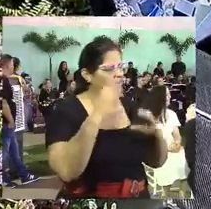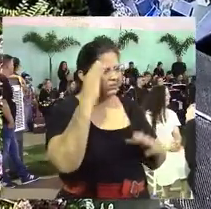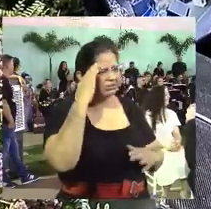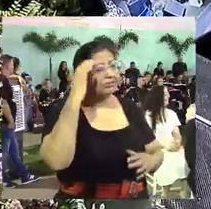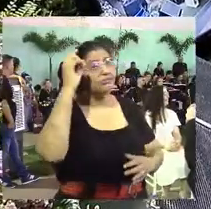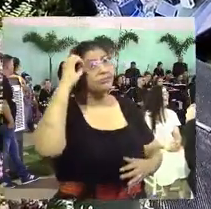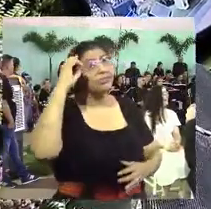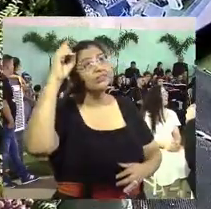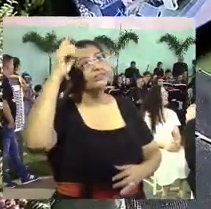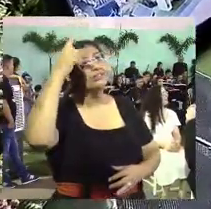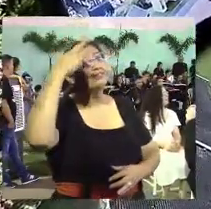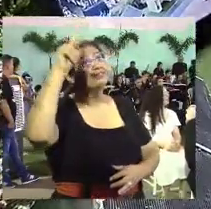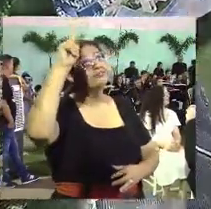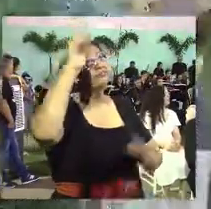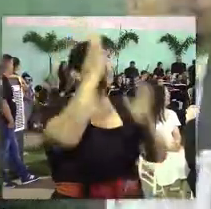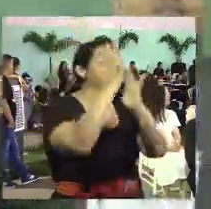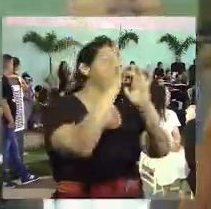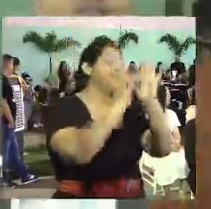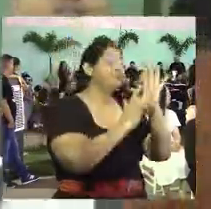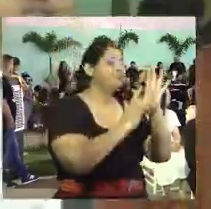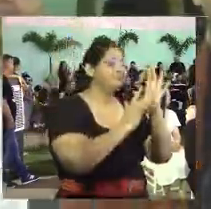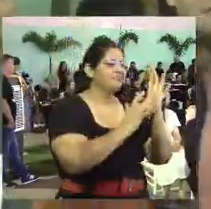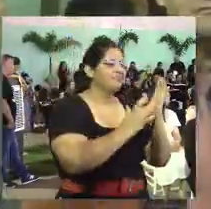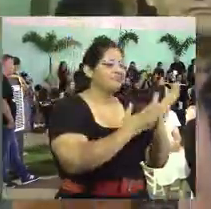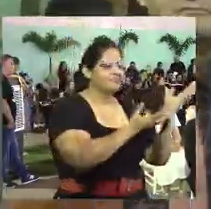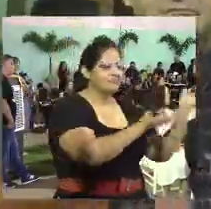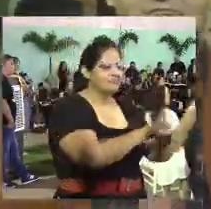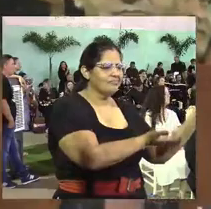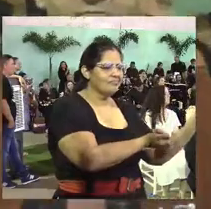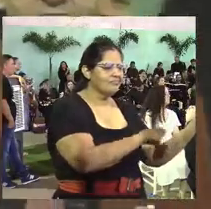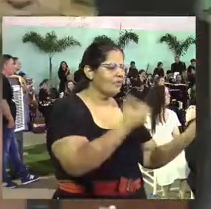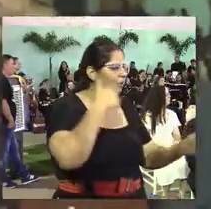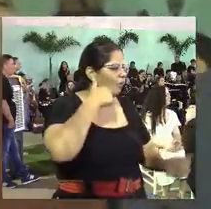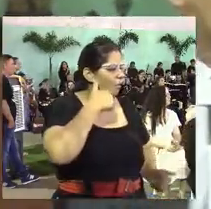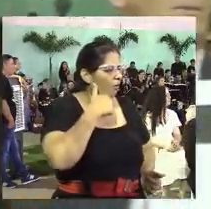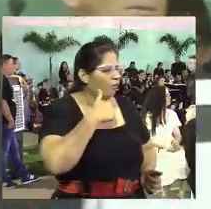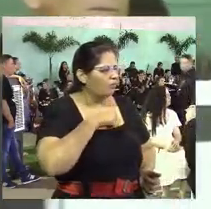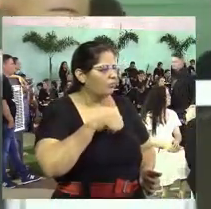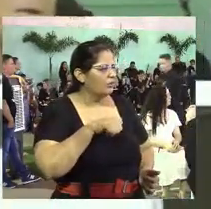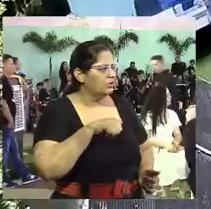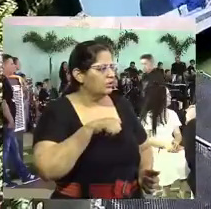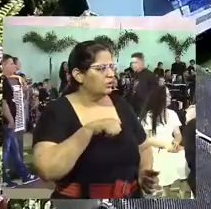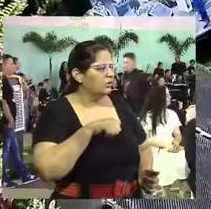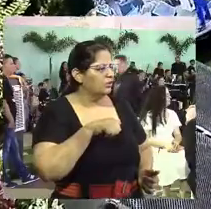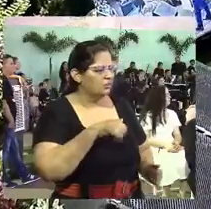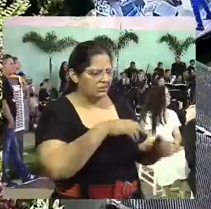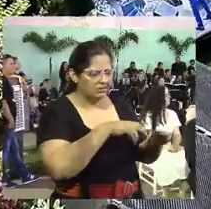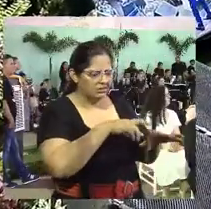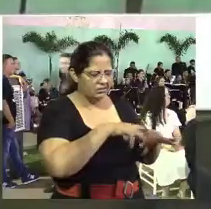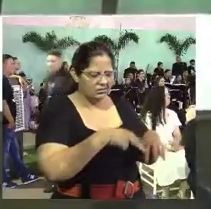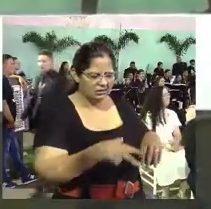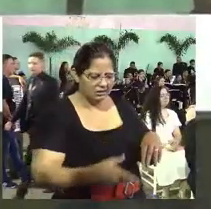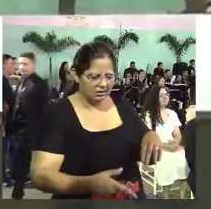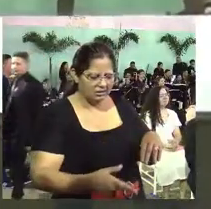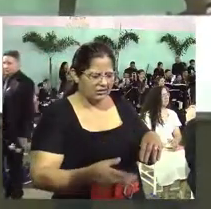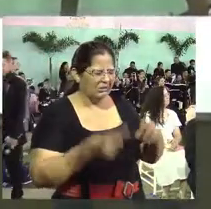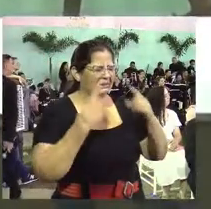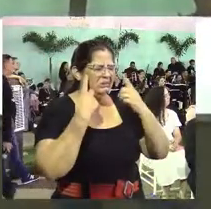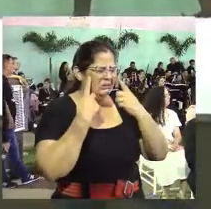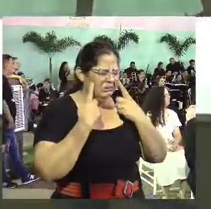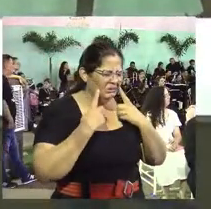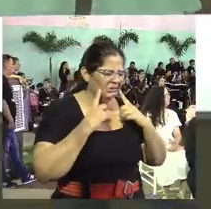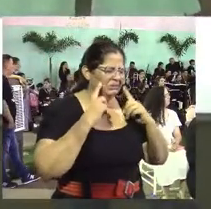sente Jesus aí a jovem senhora desceu da muleta do tempo chorou